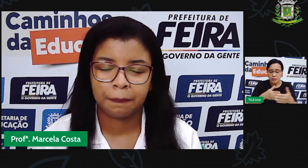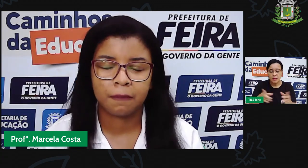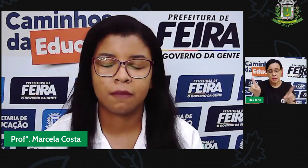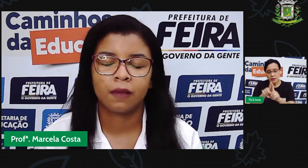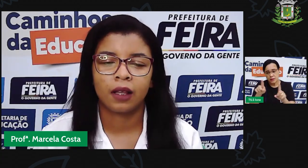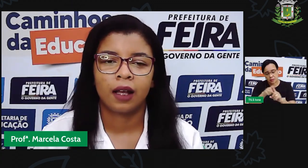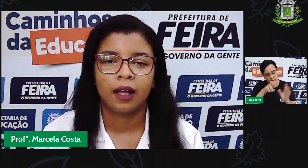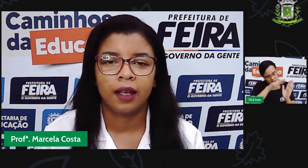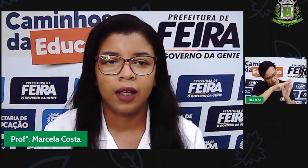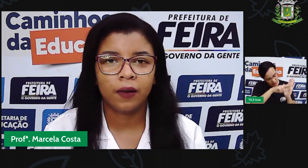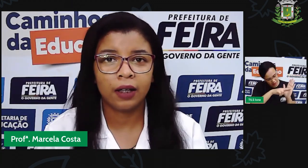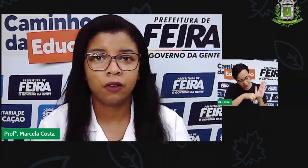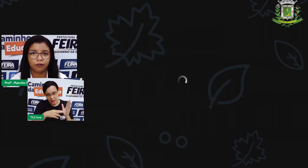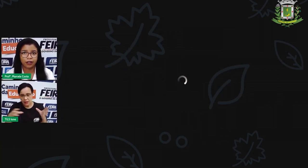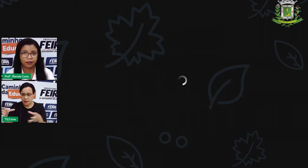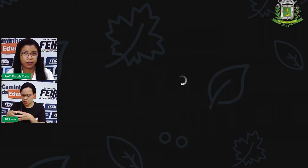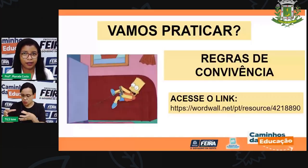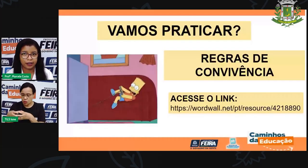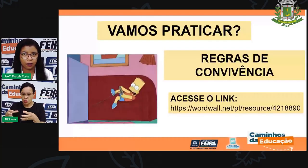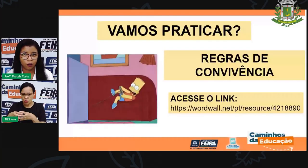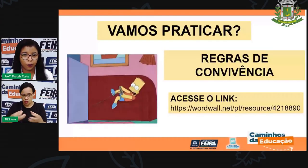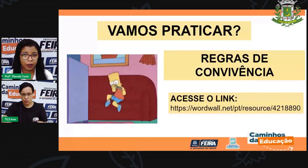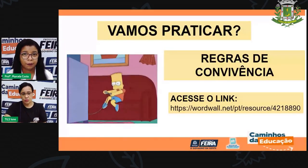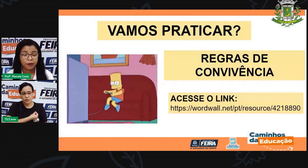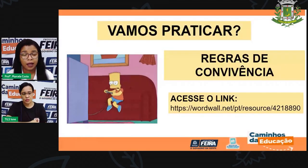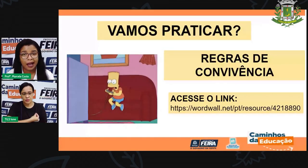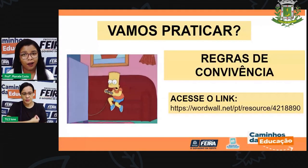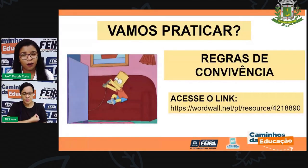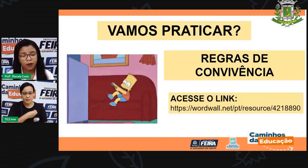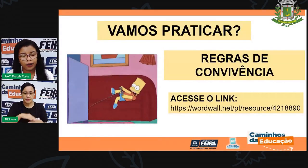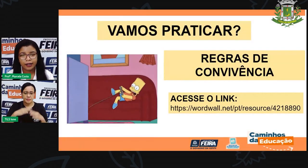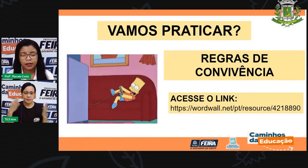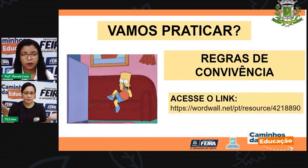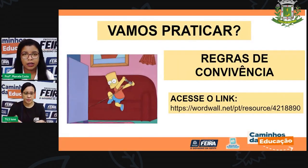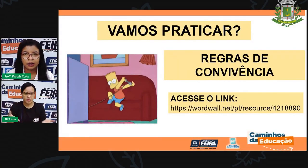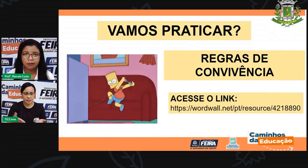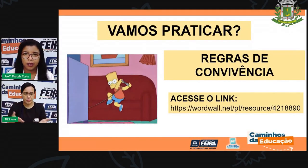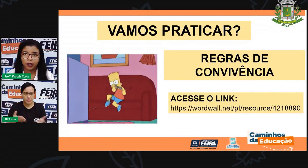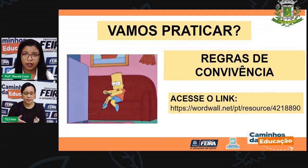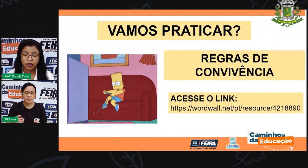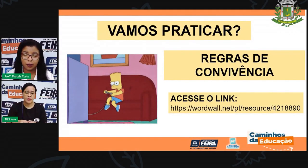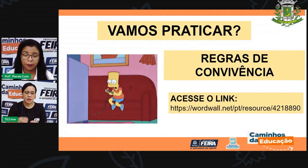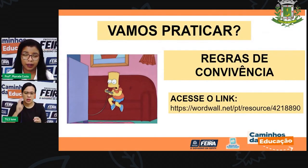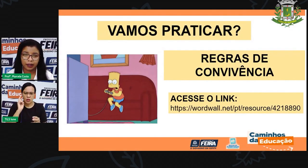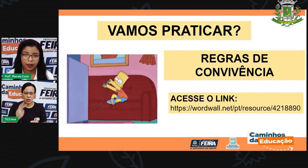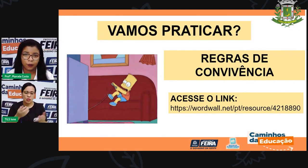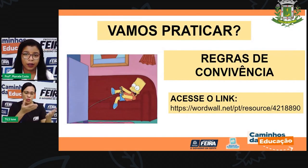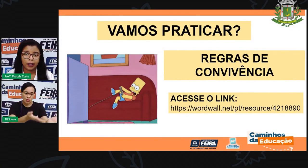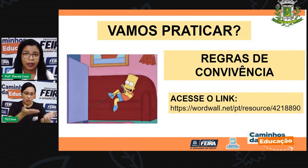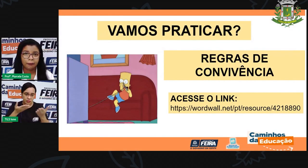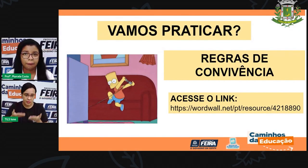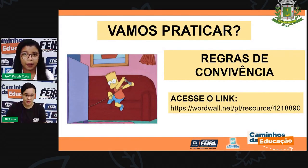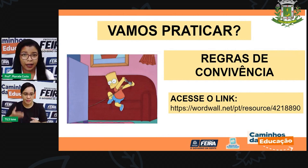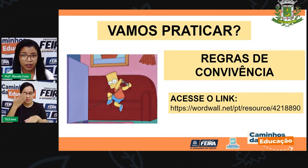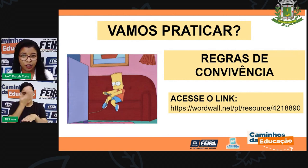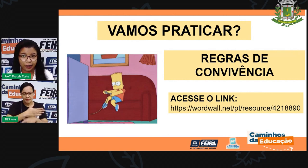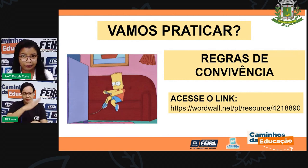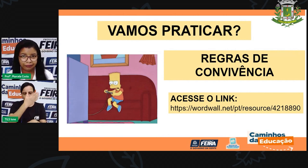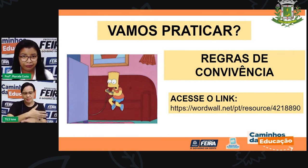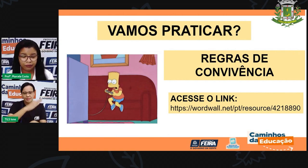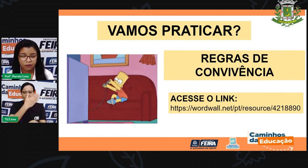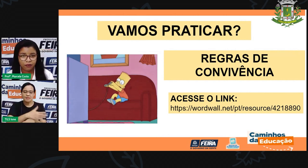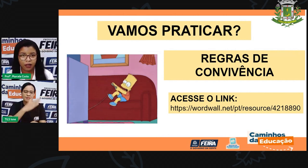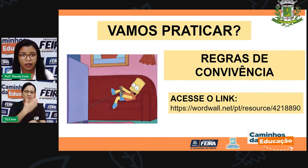convivência. Eu quero convidar vocês agora a colocar esse conhecimento que a gente aprendeu em